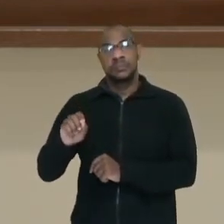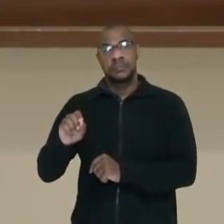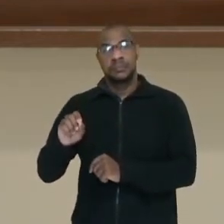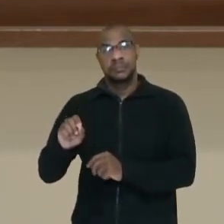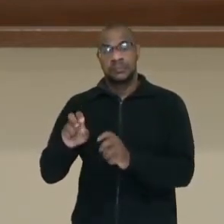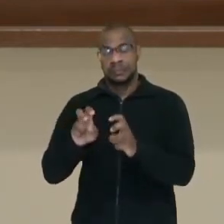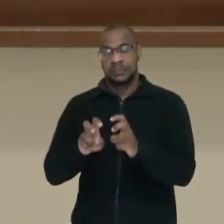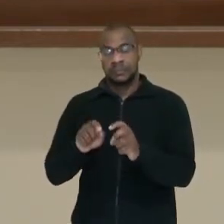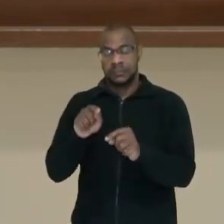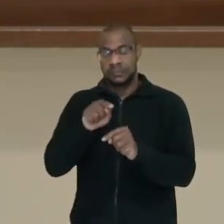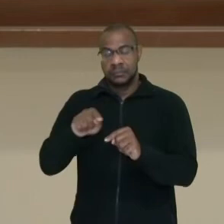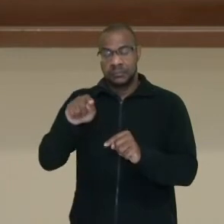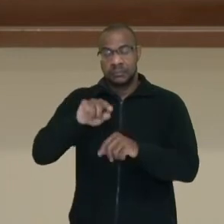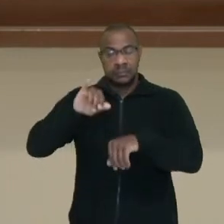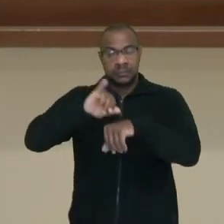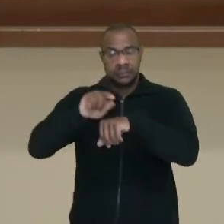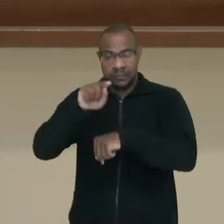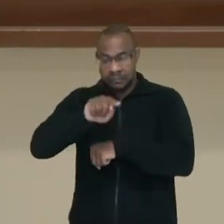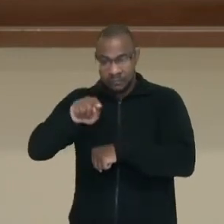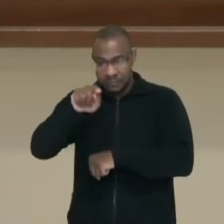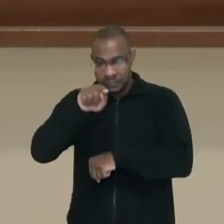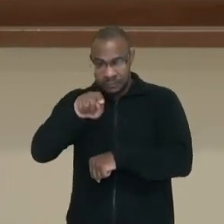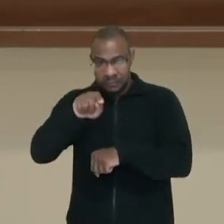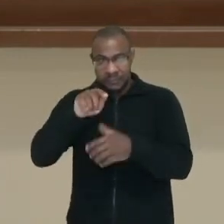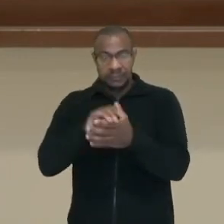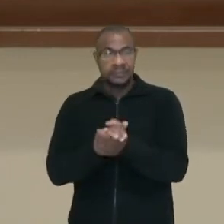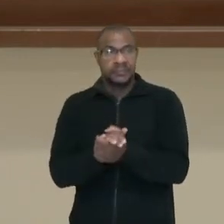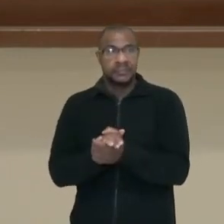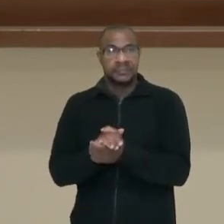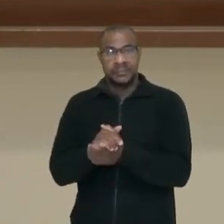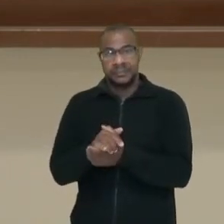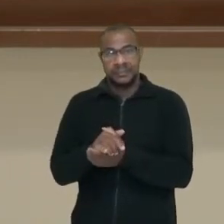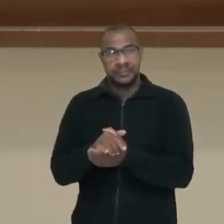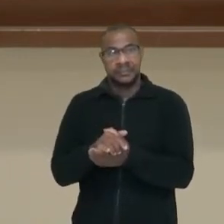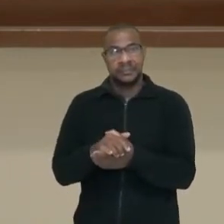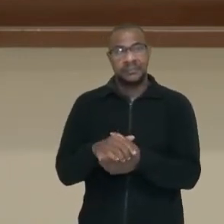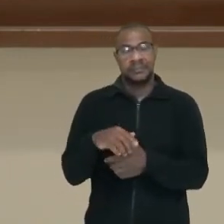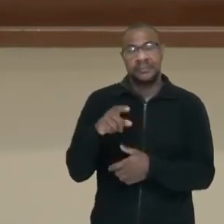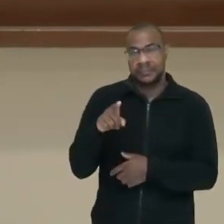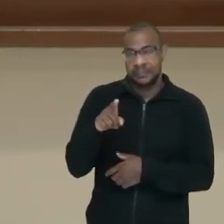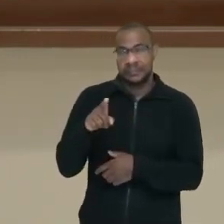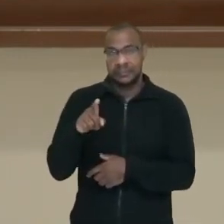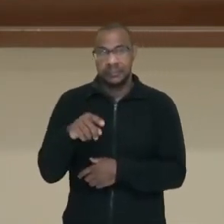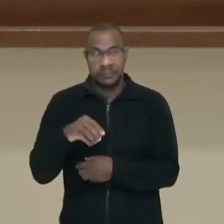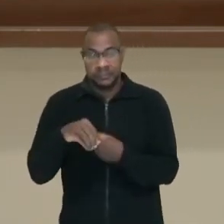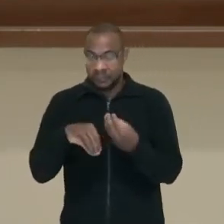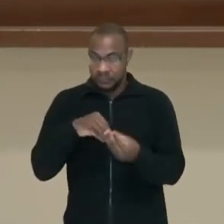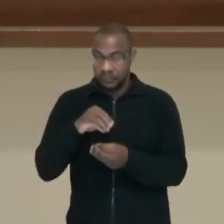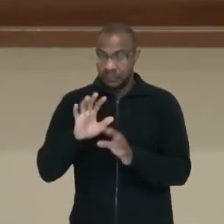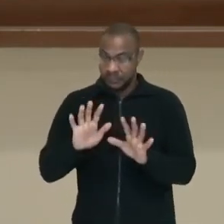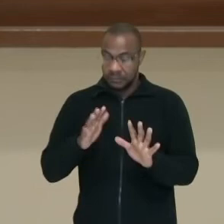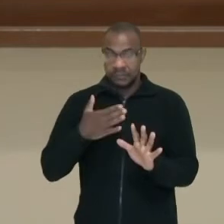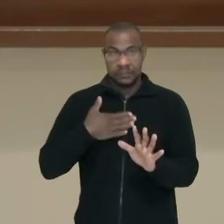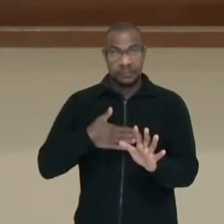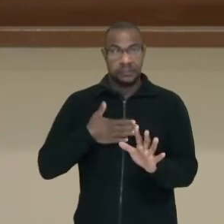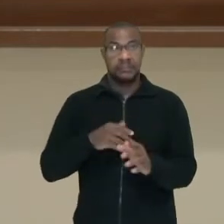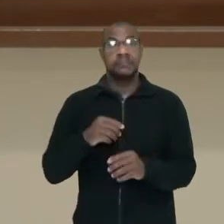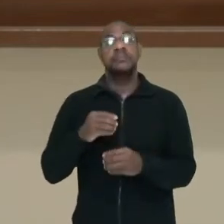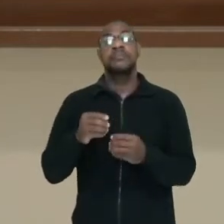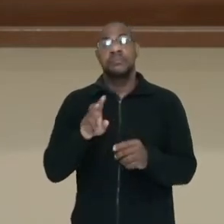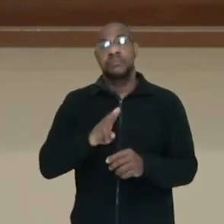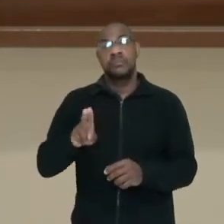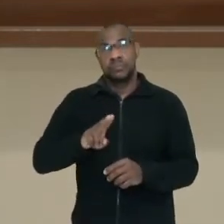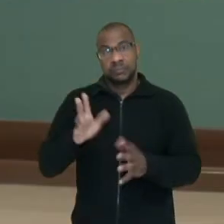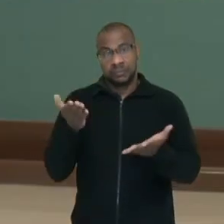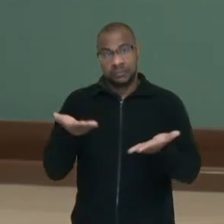ângulo central. Só que está contando aqui uma historinha da roda gigante e tal. Mas é isso que ele está misturando. Então, bora usar esta função,